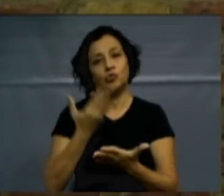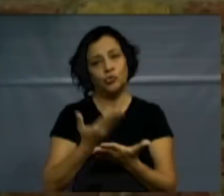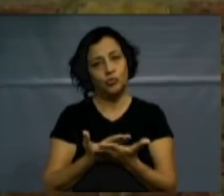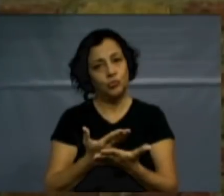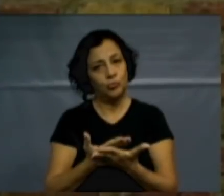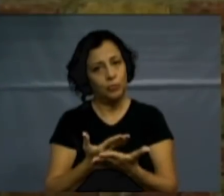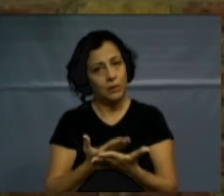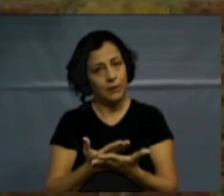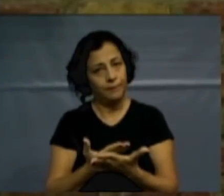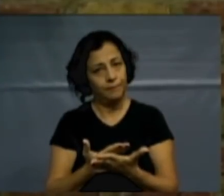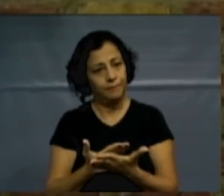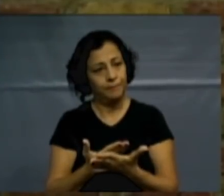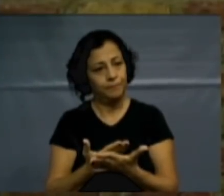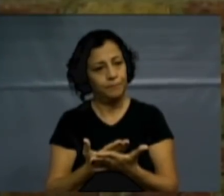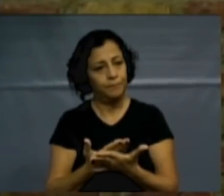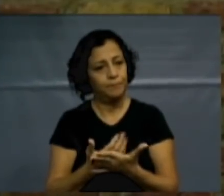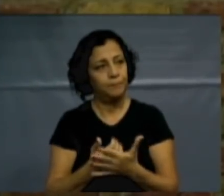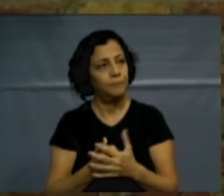Tá?